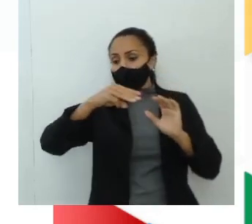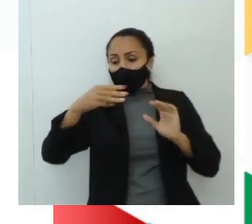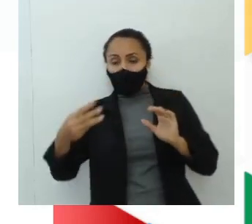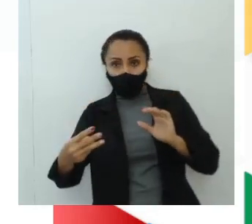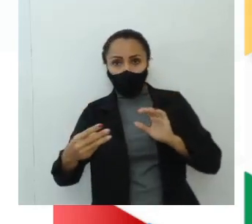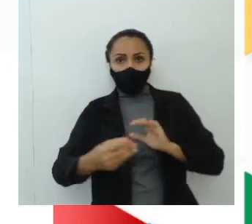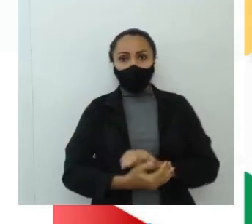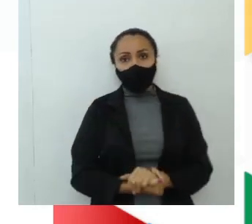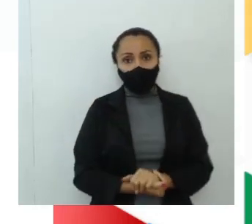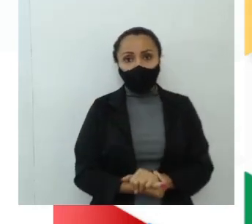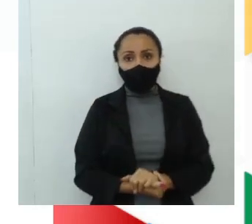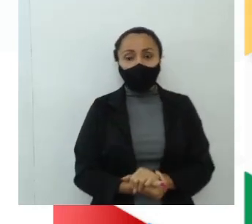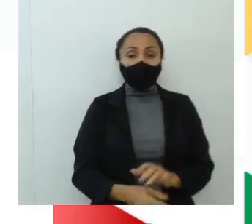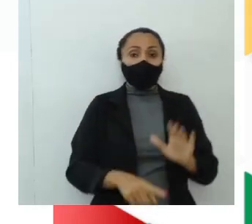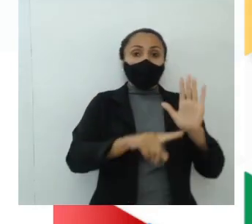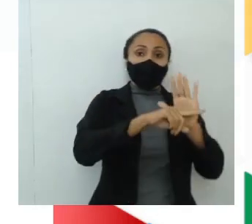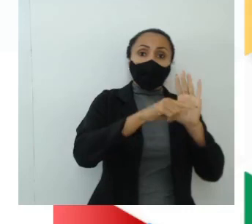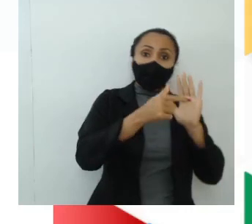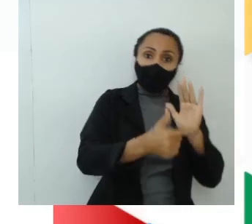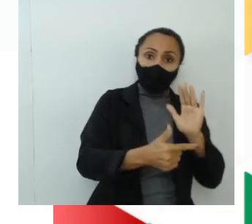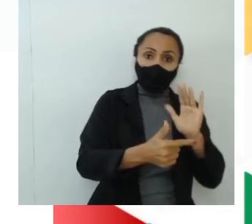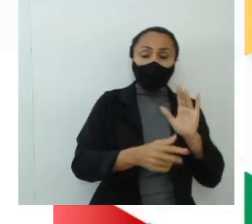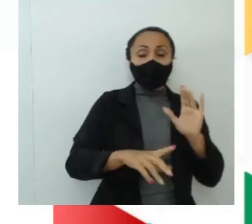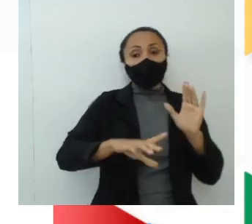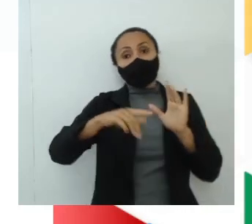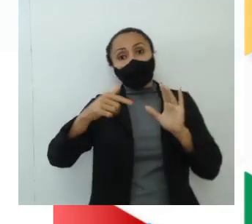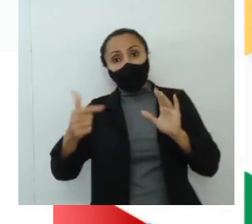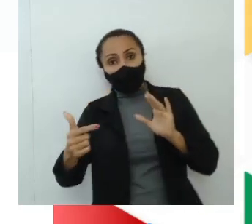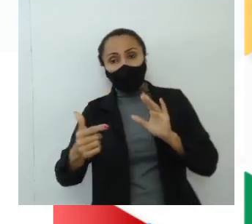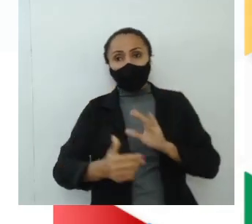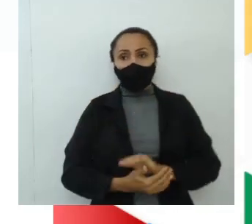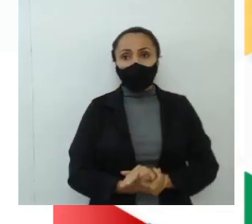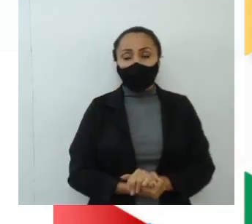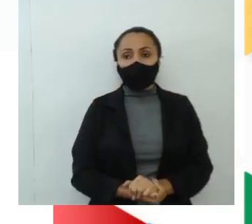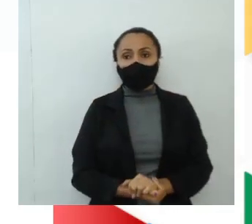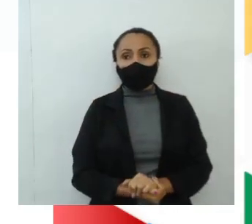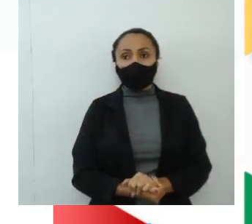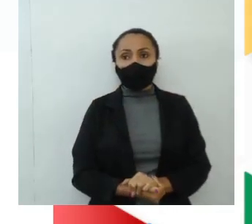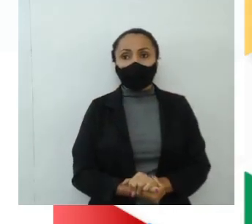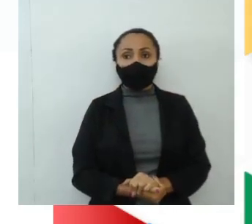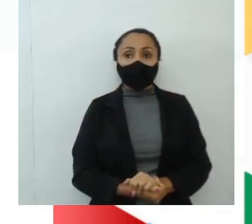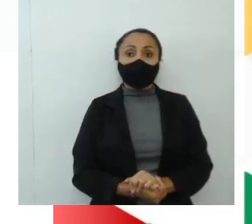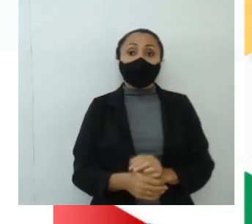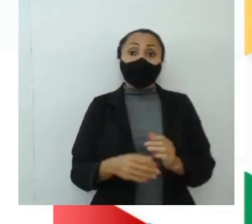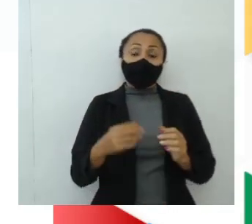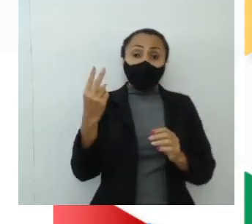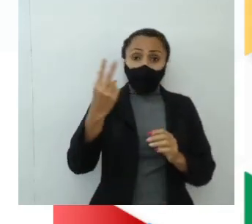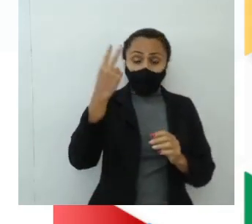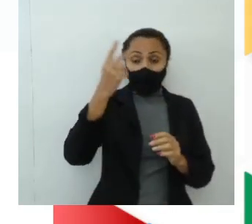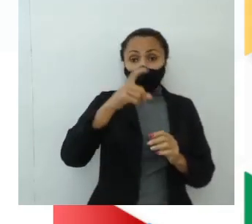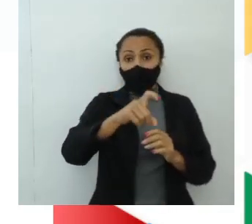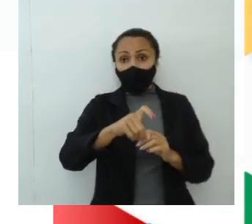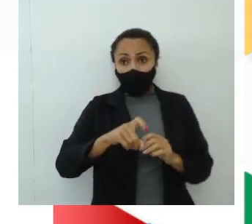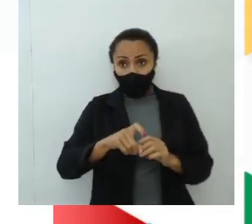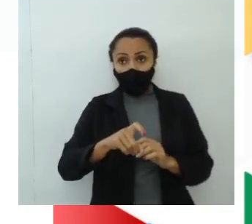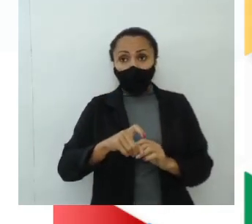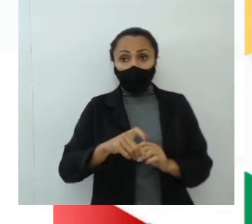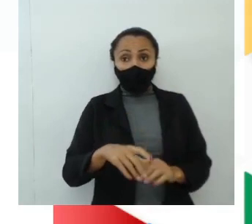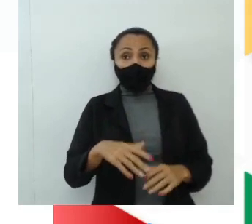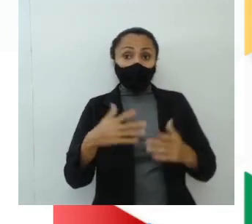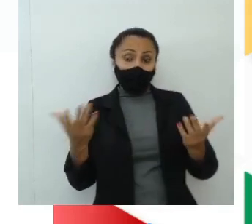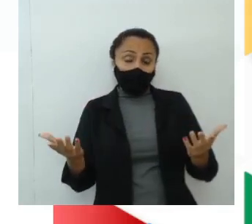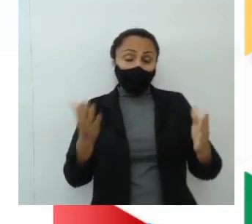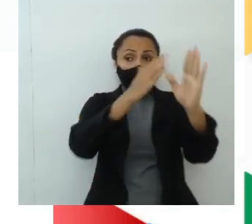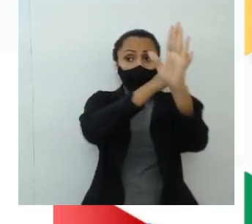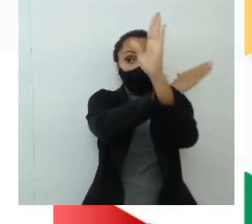lado. Menos 2 lá em cima foi para 2 do outro lado. Então, o valor do X, por isso as